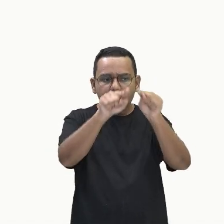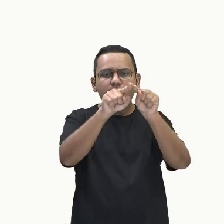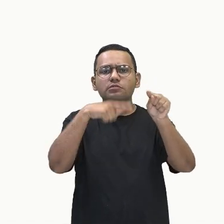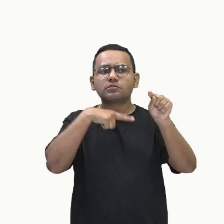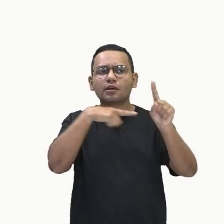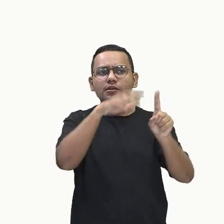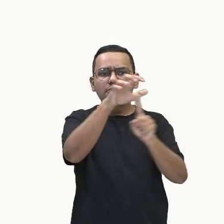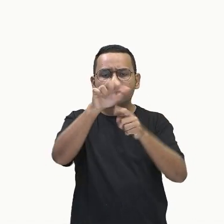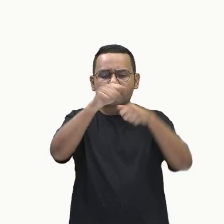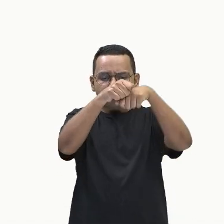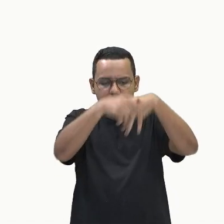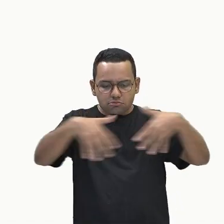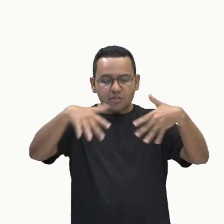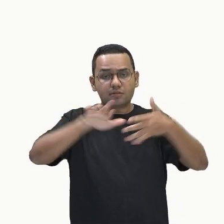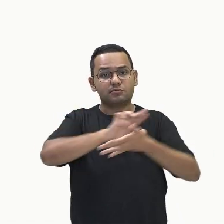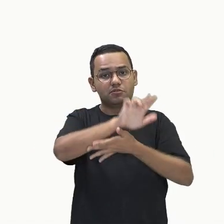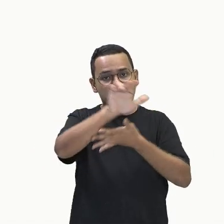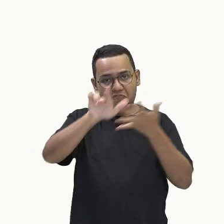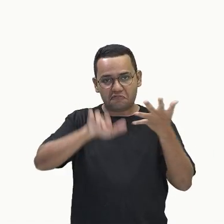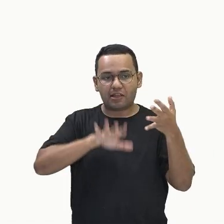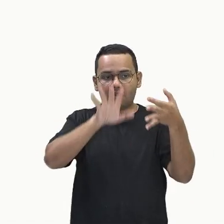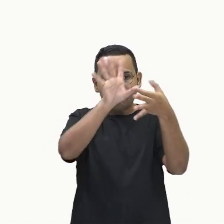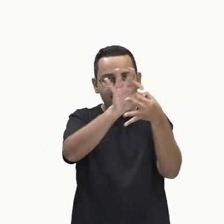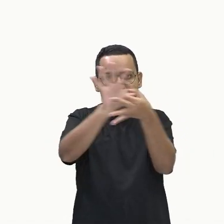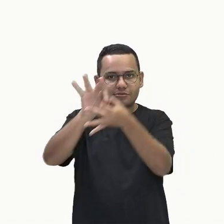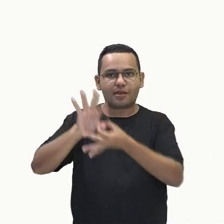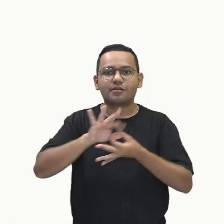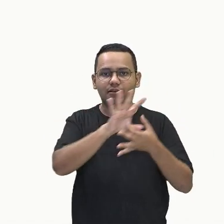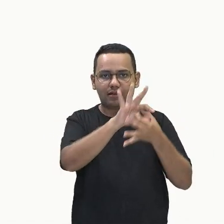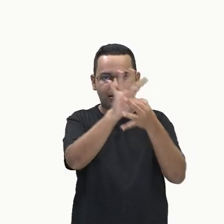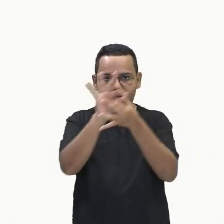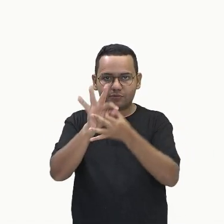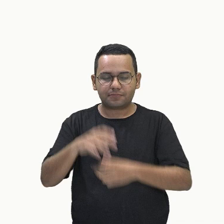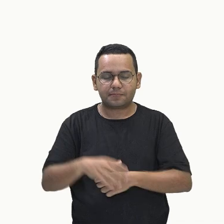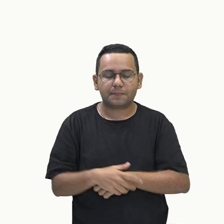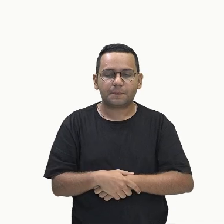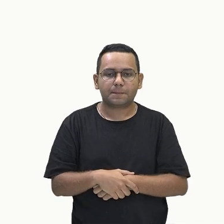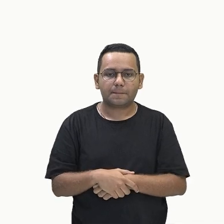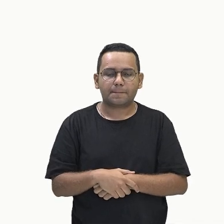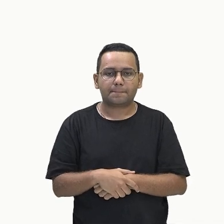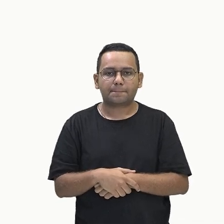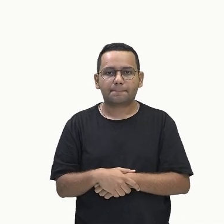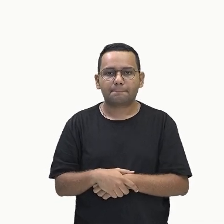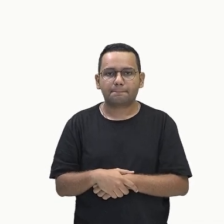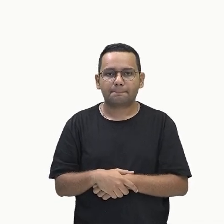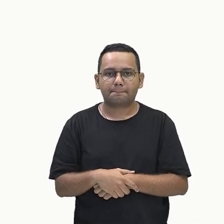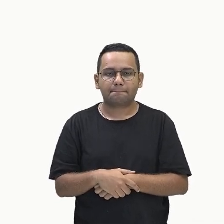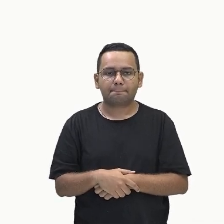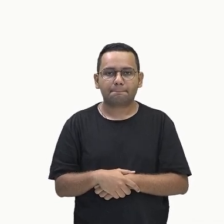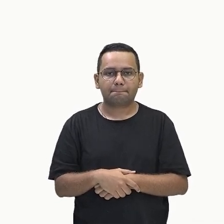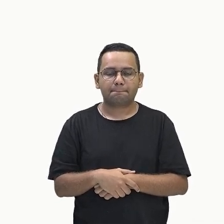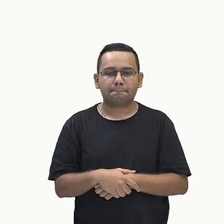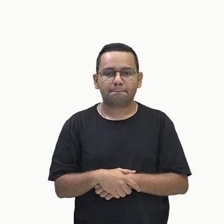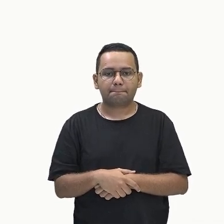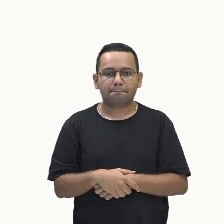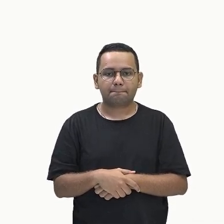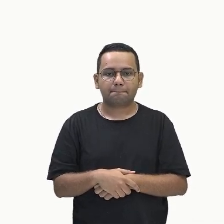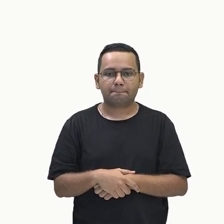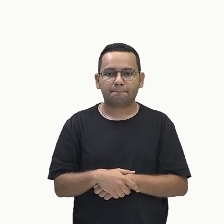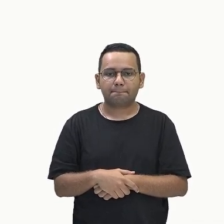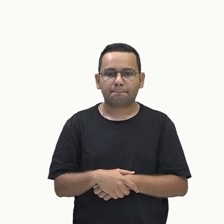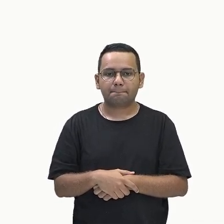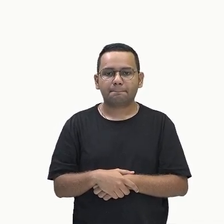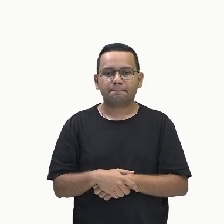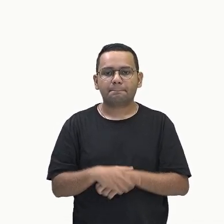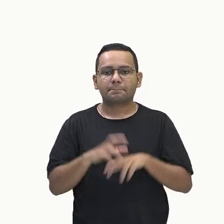órgãos, tecidos, outras glândulas, falando propriamente, e por esse motivo ela é considerada